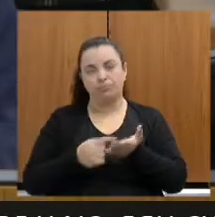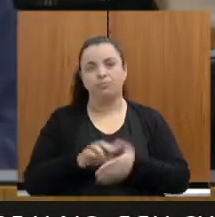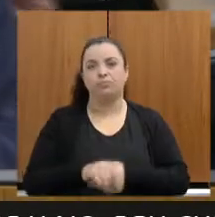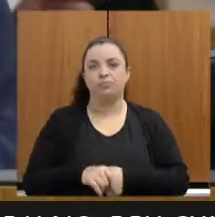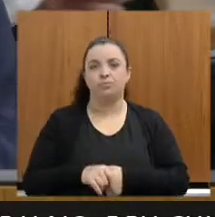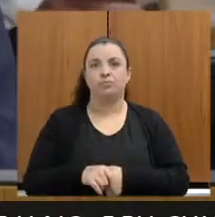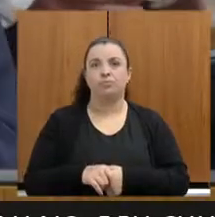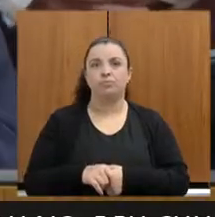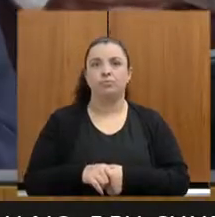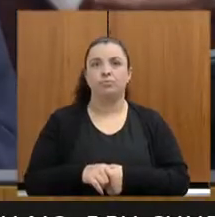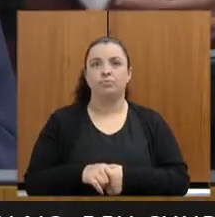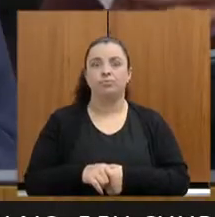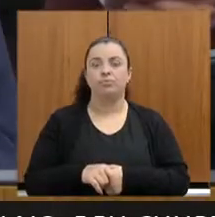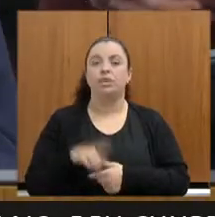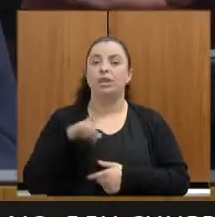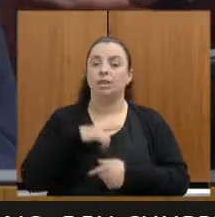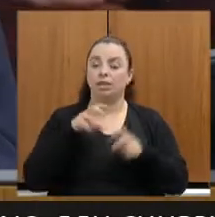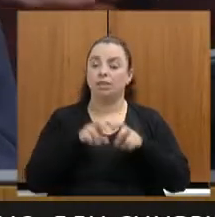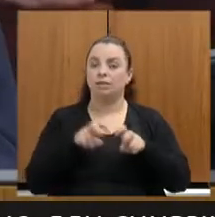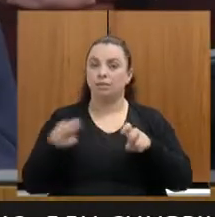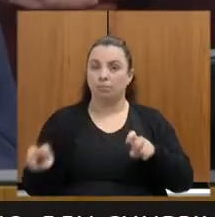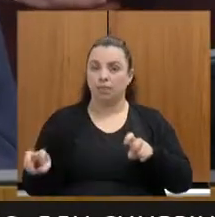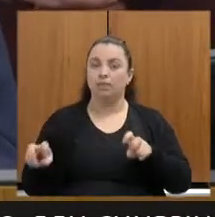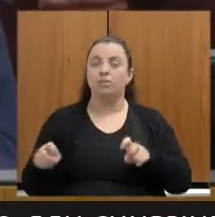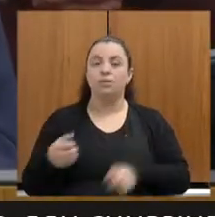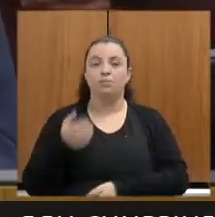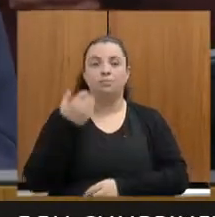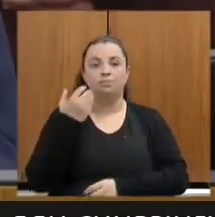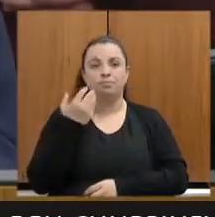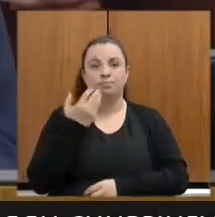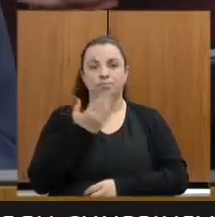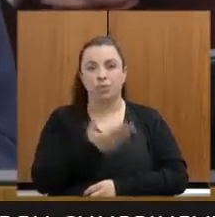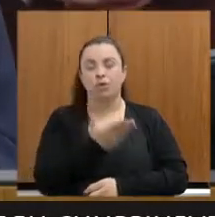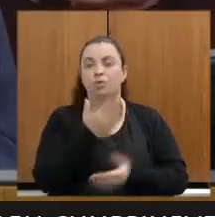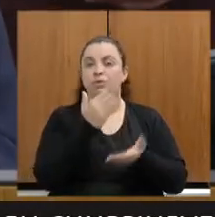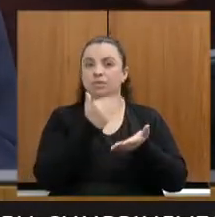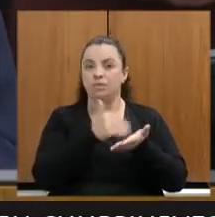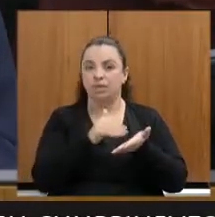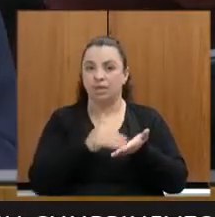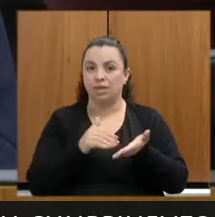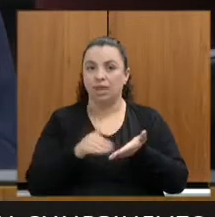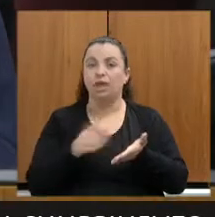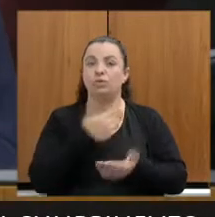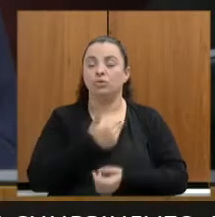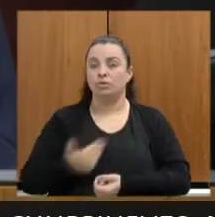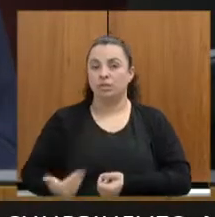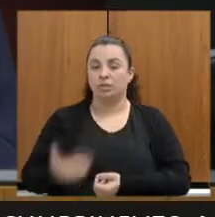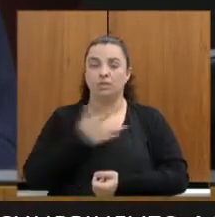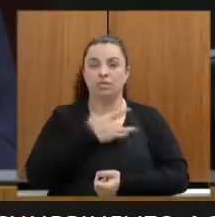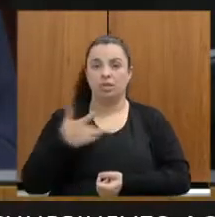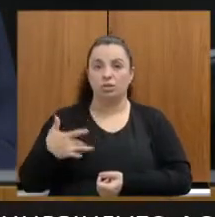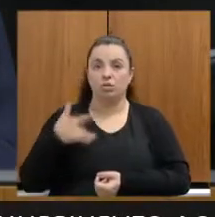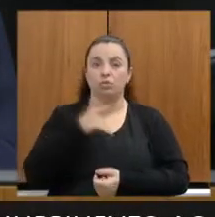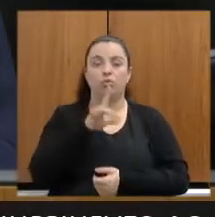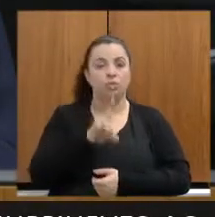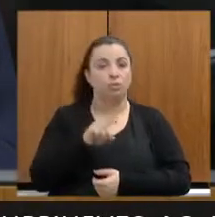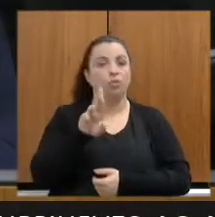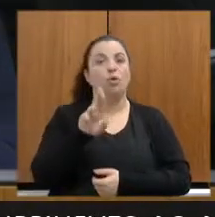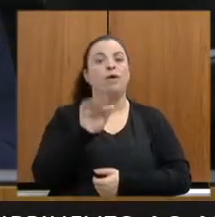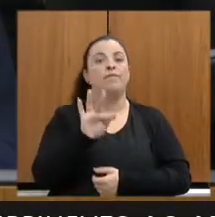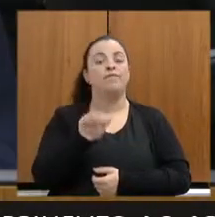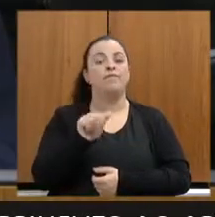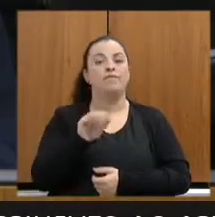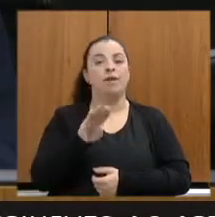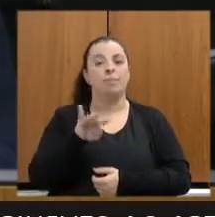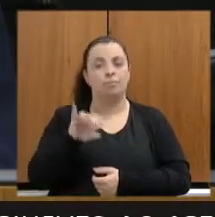e nós temos aqui a nossa mesa o nosso secretário de estado de saúde Doutor Fábio baixaria